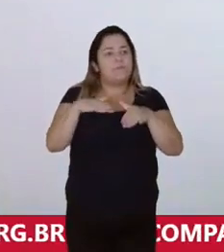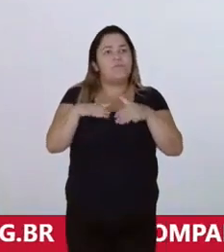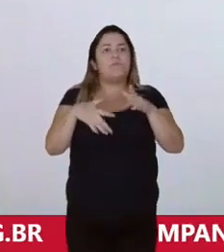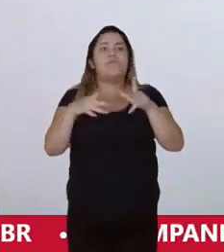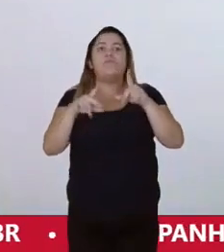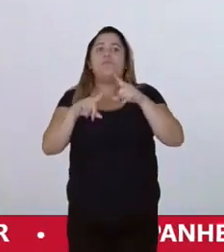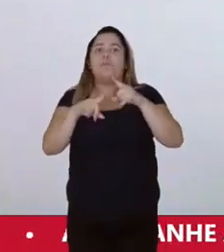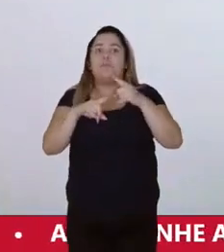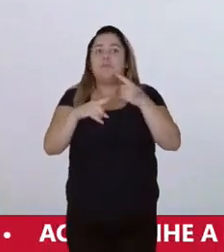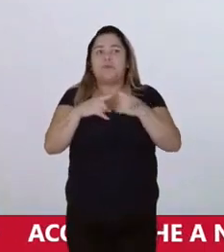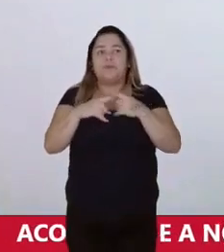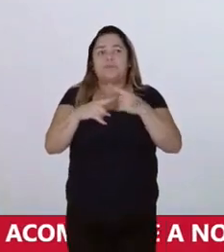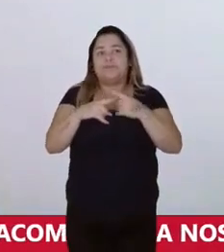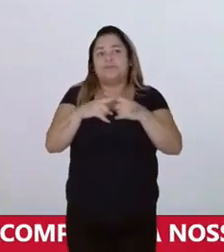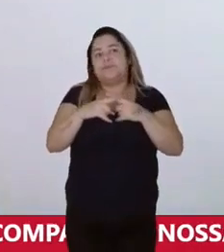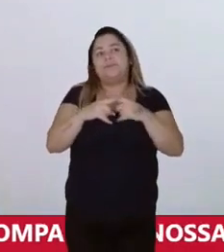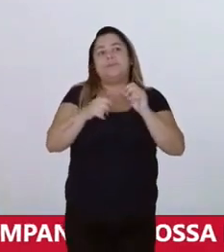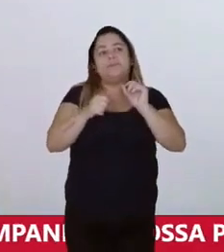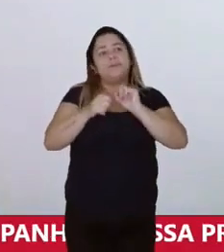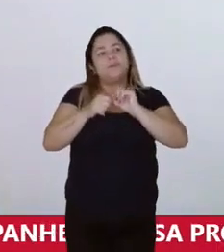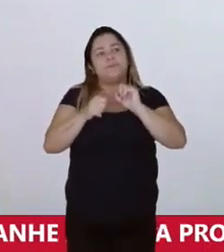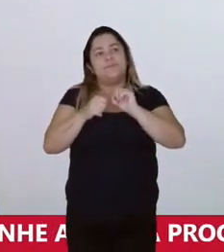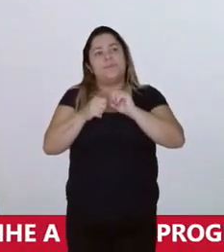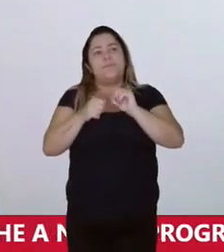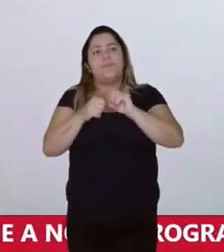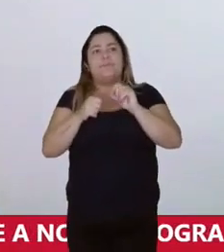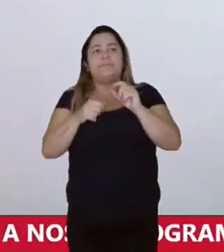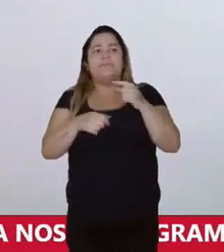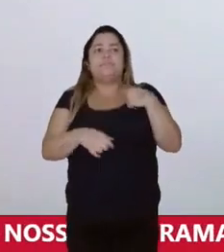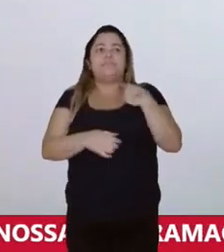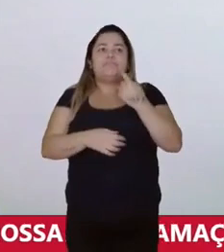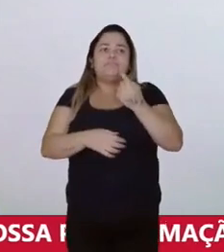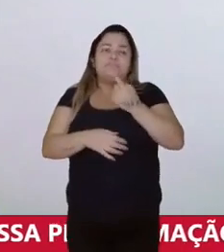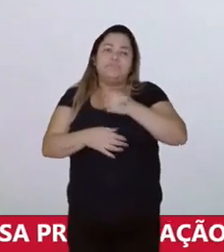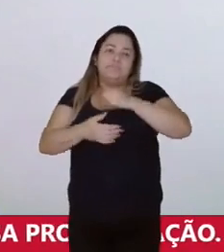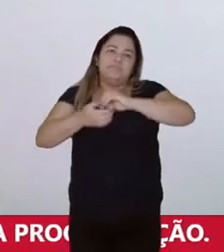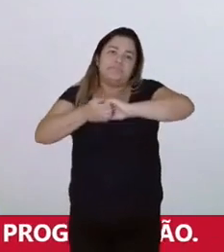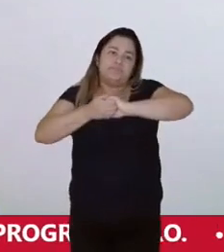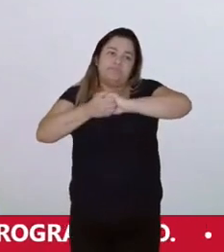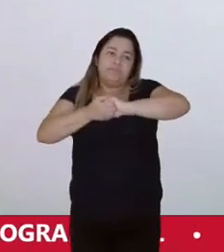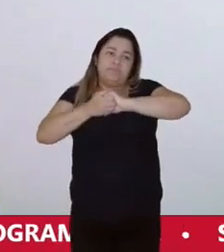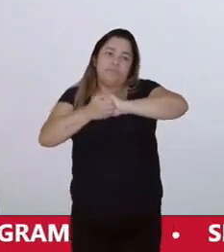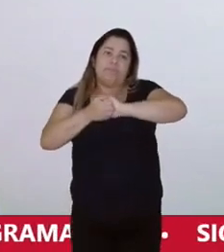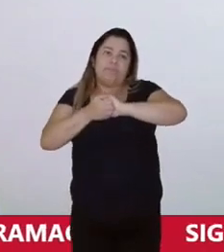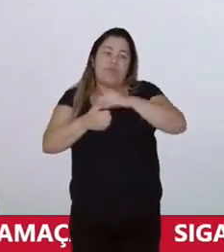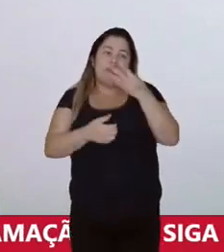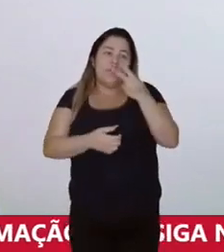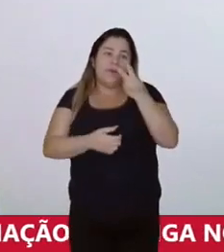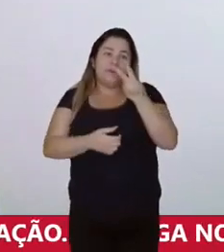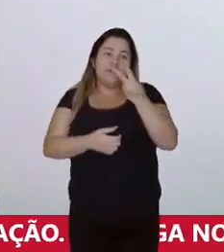realizar. Então é importante, líder, dizer que nós saudamos esses 42 anos